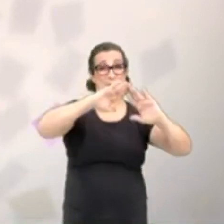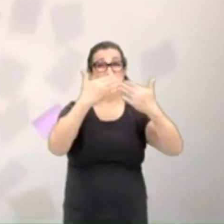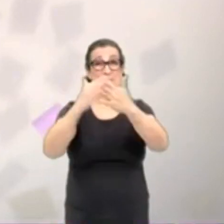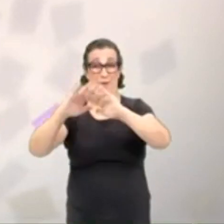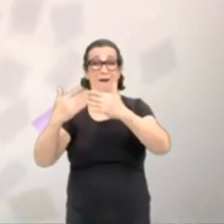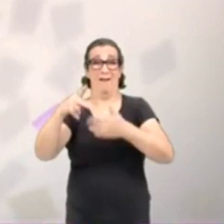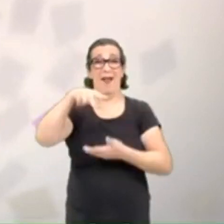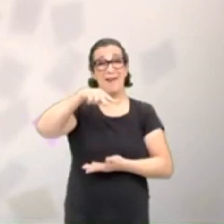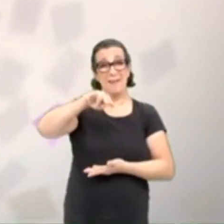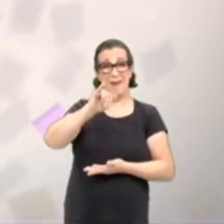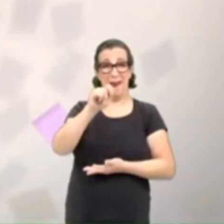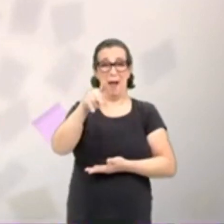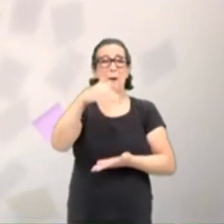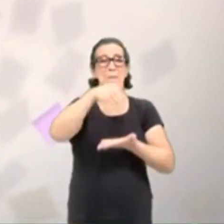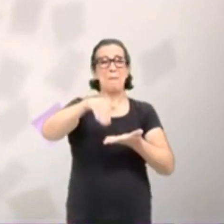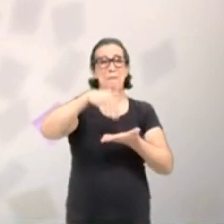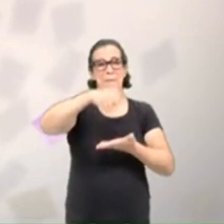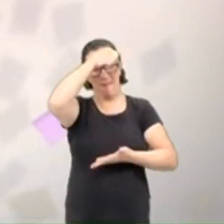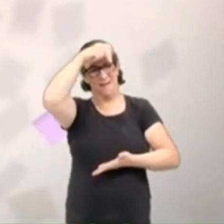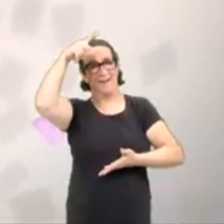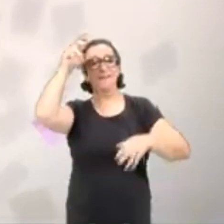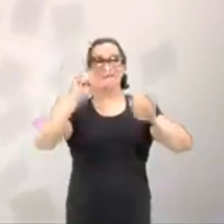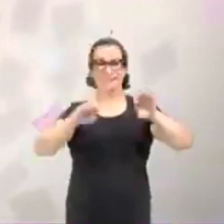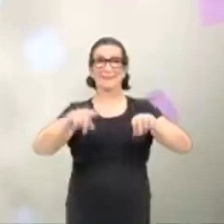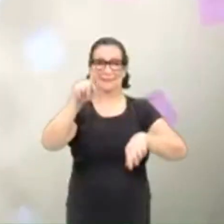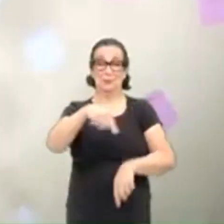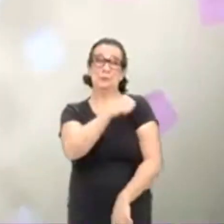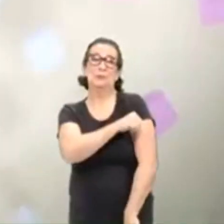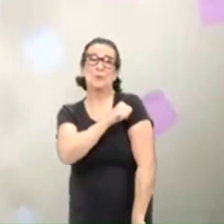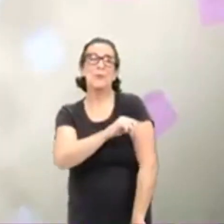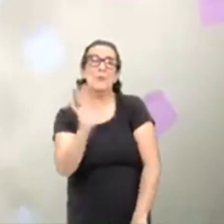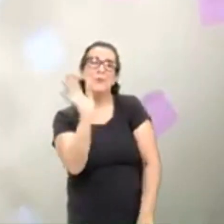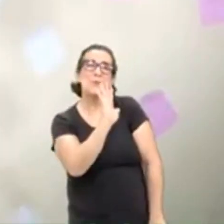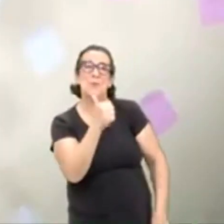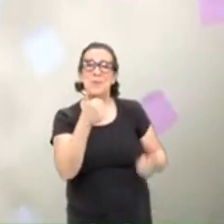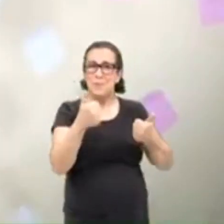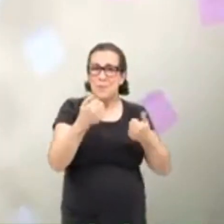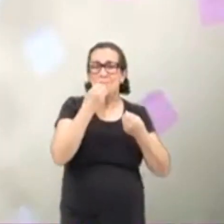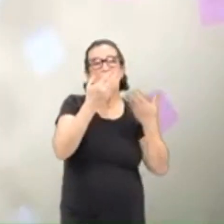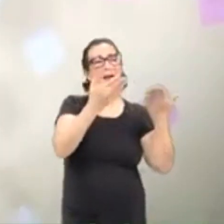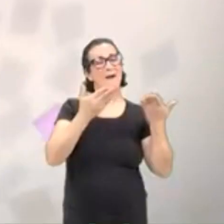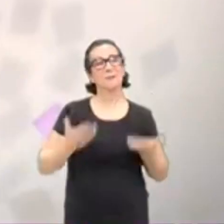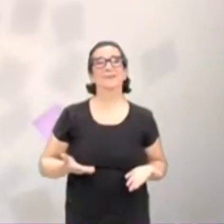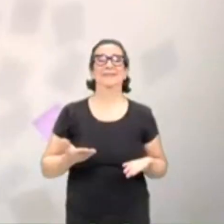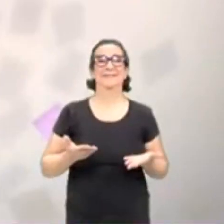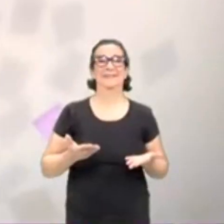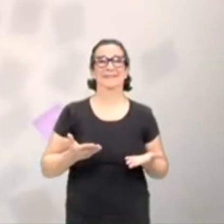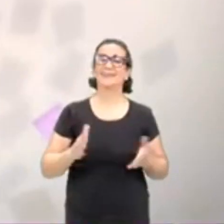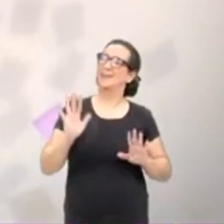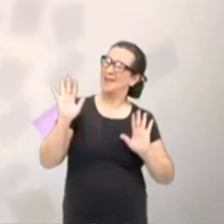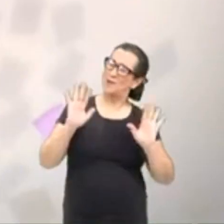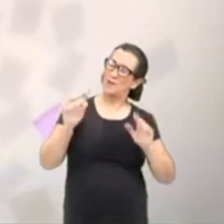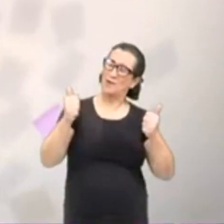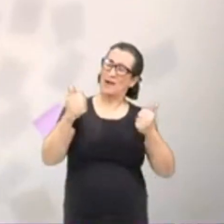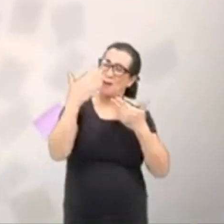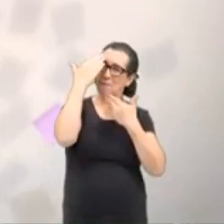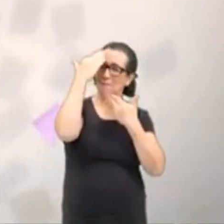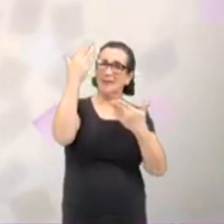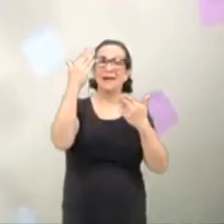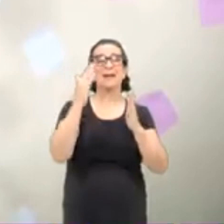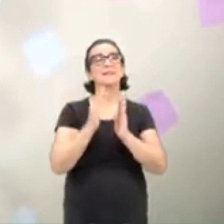uniacre da Secretaria Municipal de Educação do Rio de Janeiro Olá Flaviane muito bem-vinda lá Bárbara